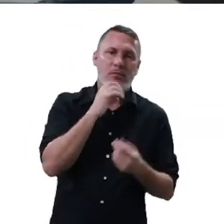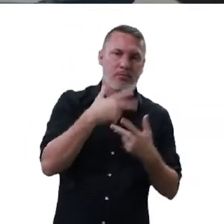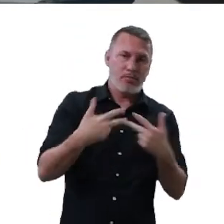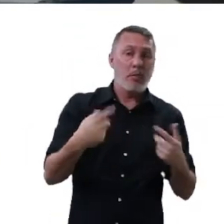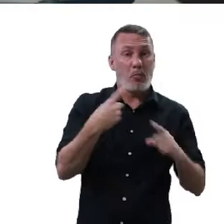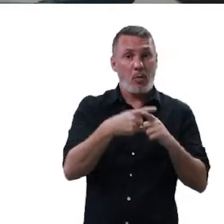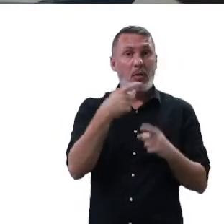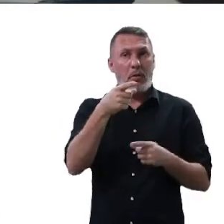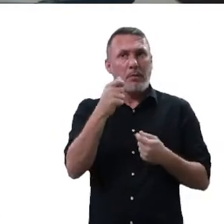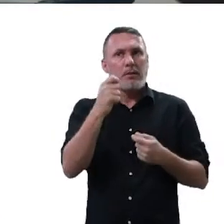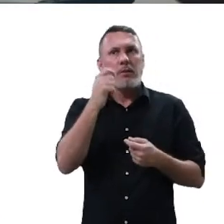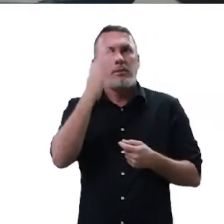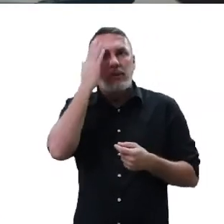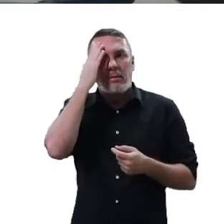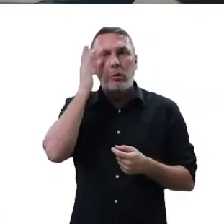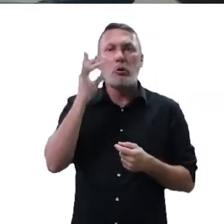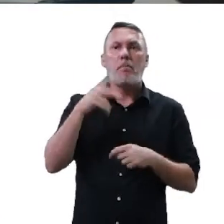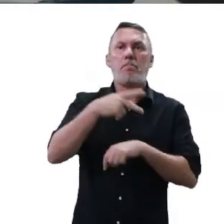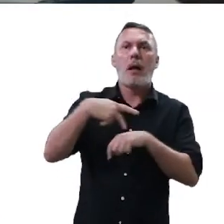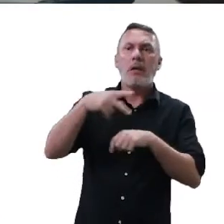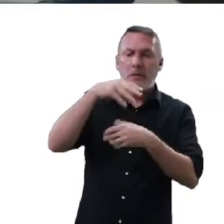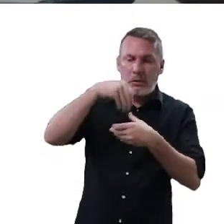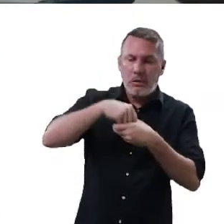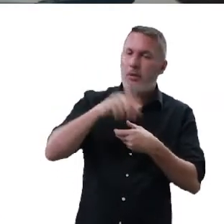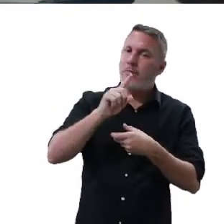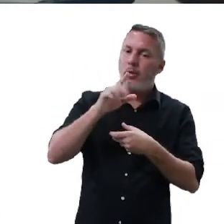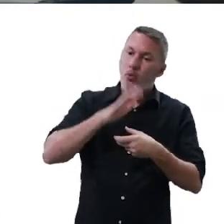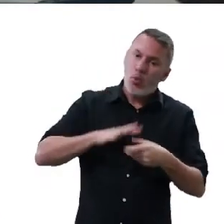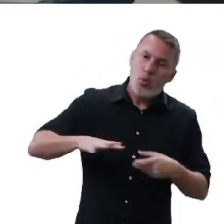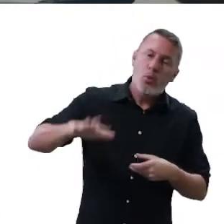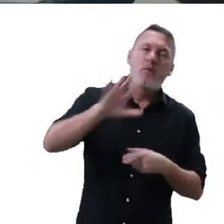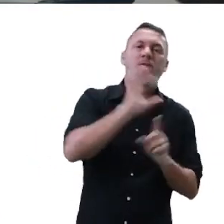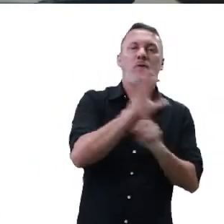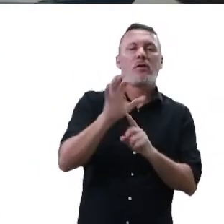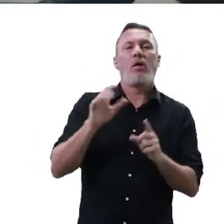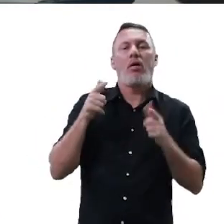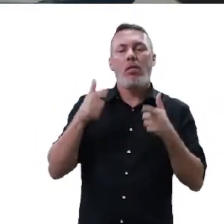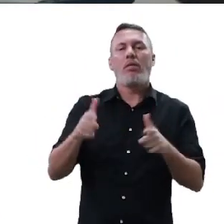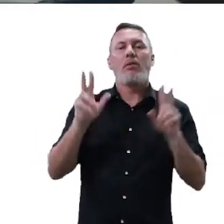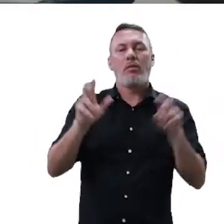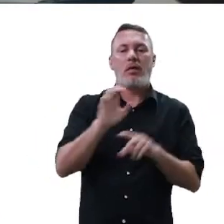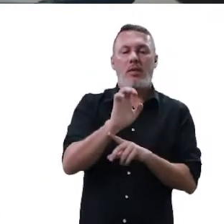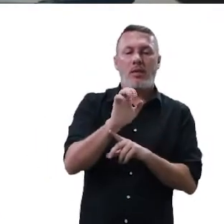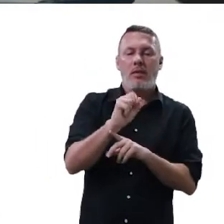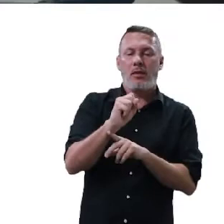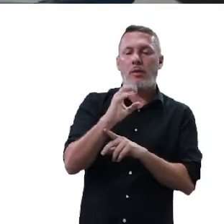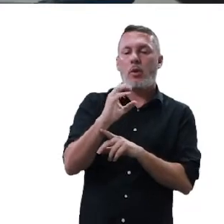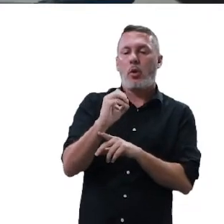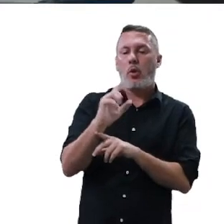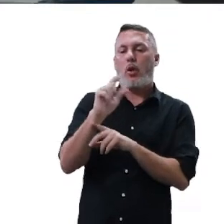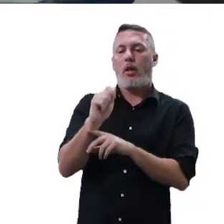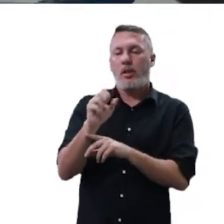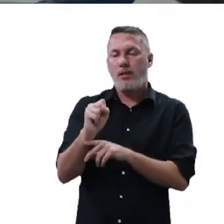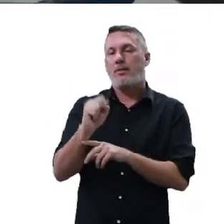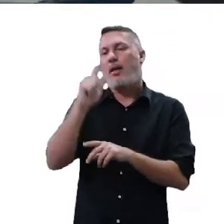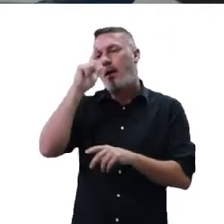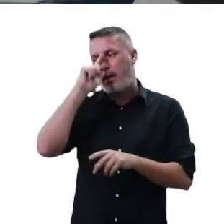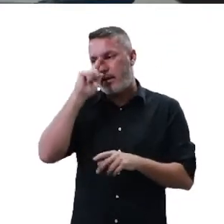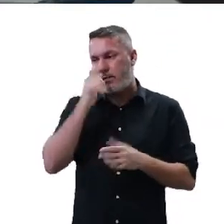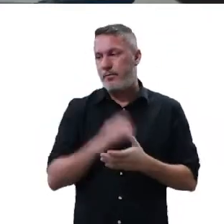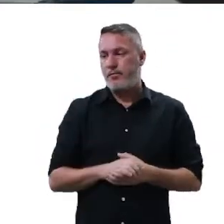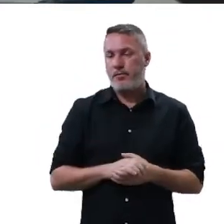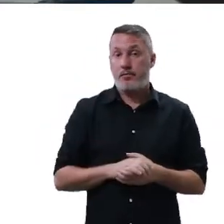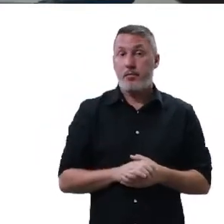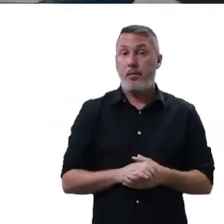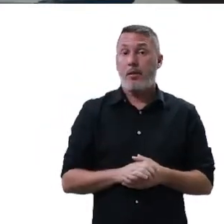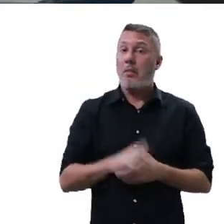gente poder então entender exatamente o que nós vamos falar aqui agora, as escolas, né? Vamos lá. Então, existe